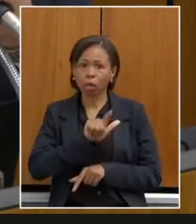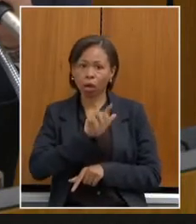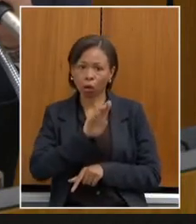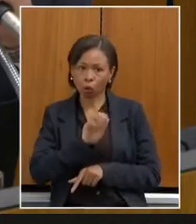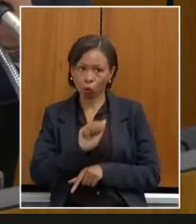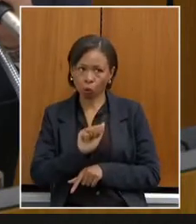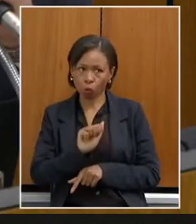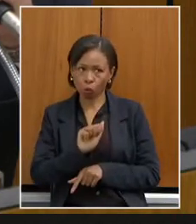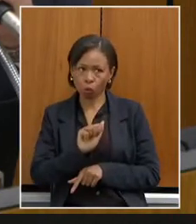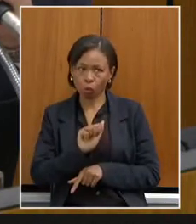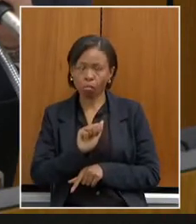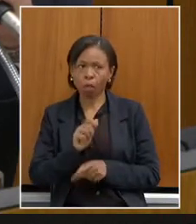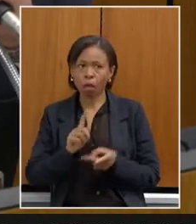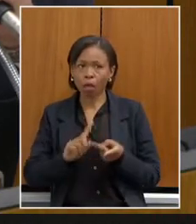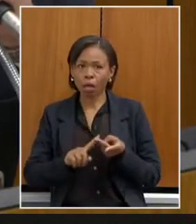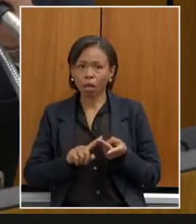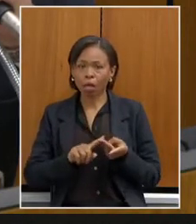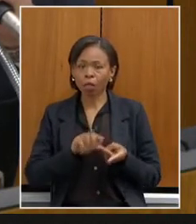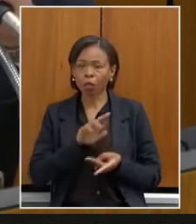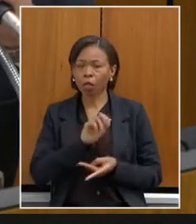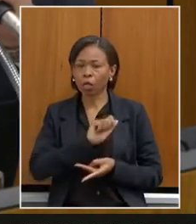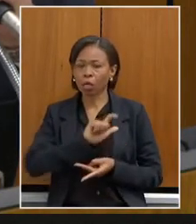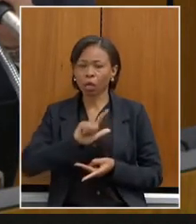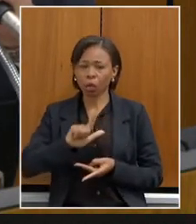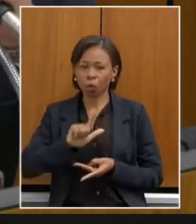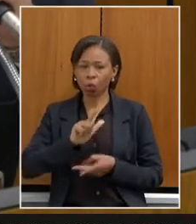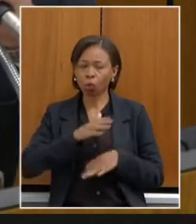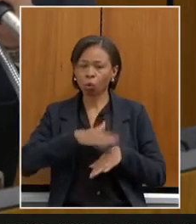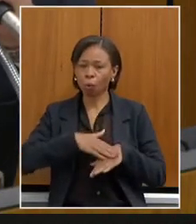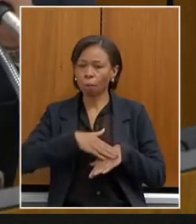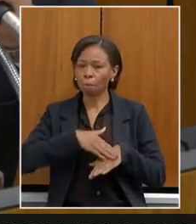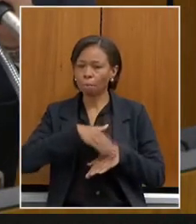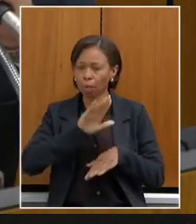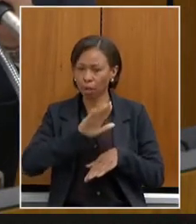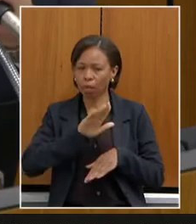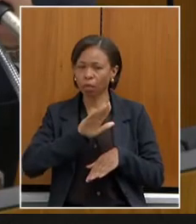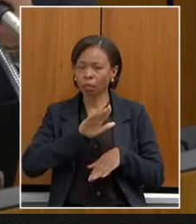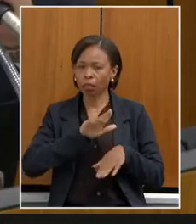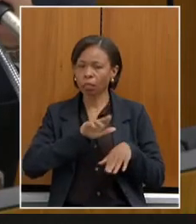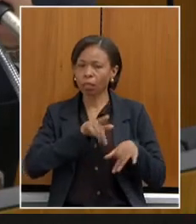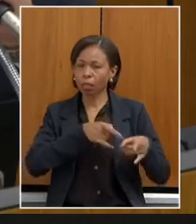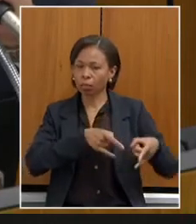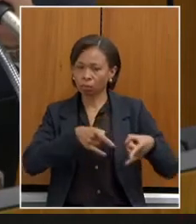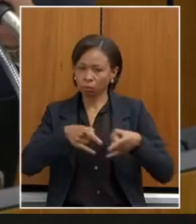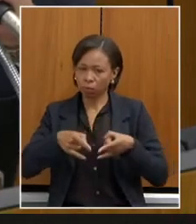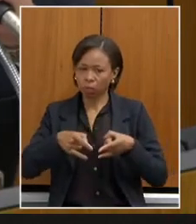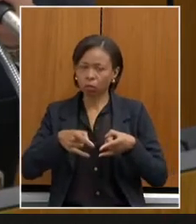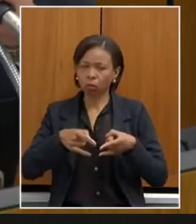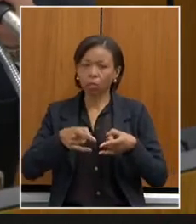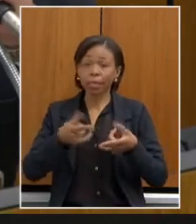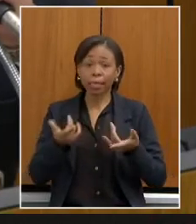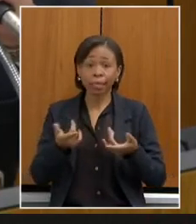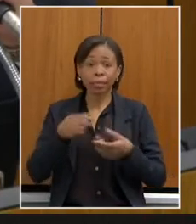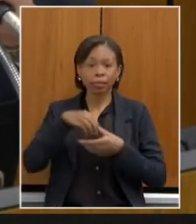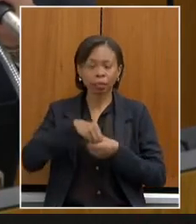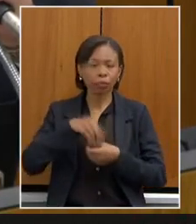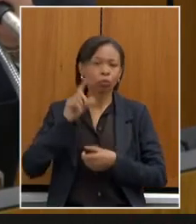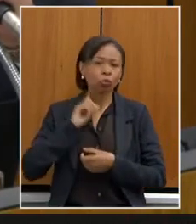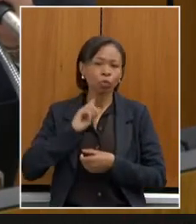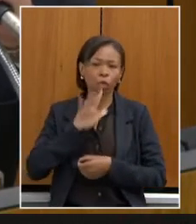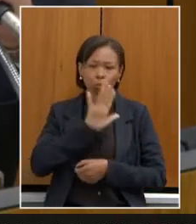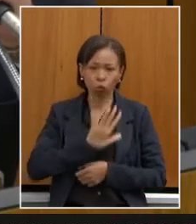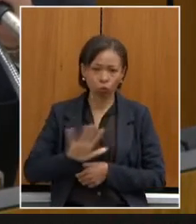Raul Soares e já estamos ampliando 150 leitos no estado como um todo estamos aí nessa